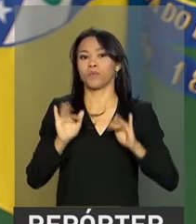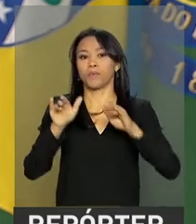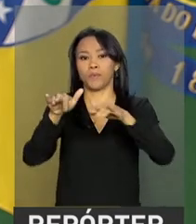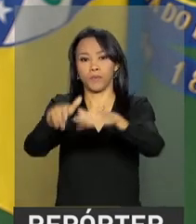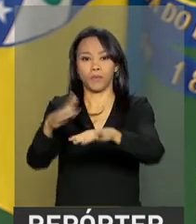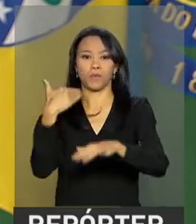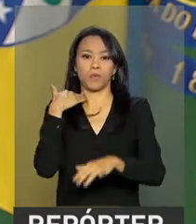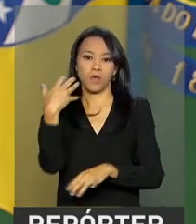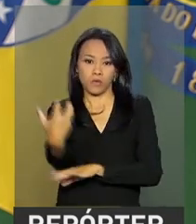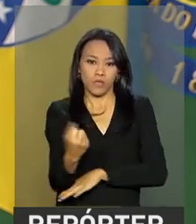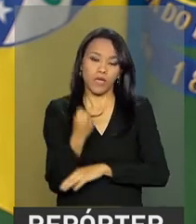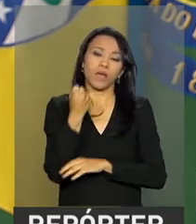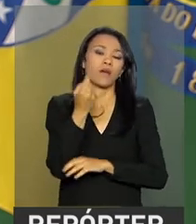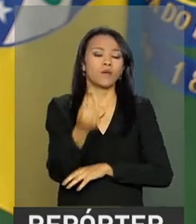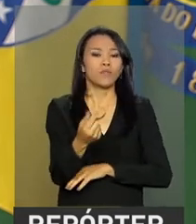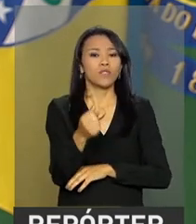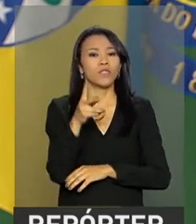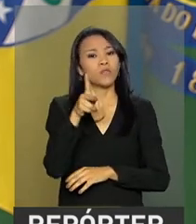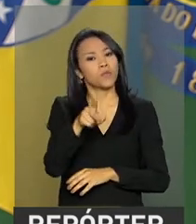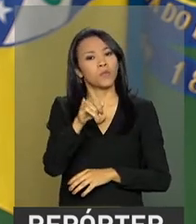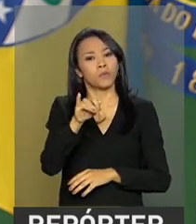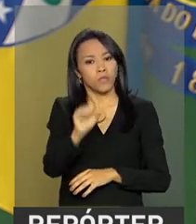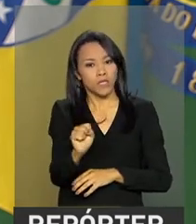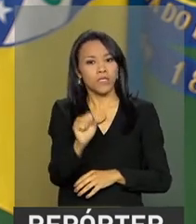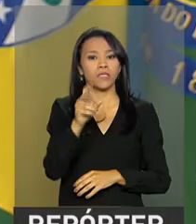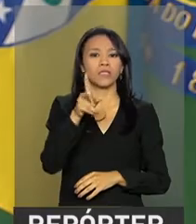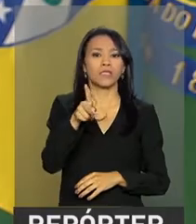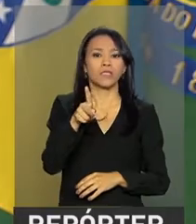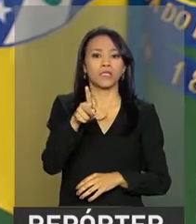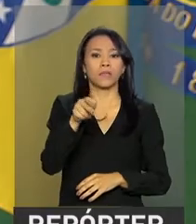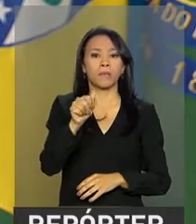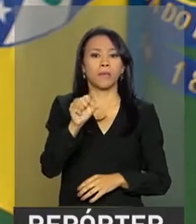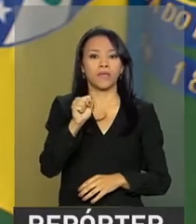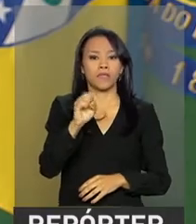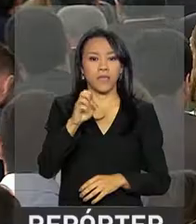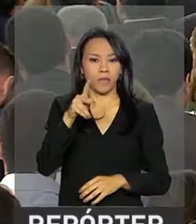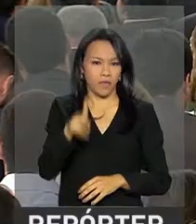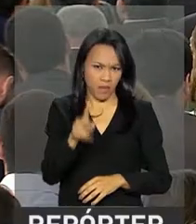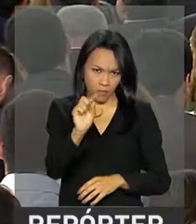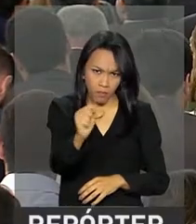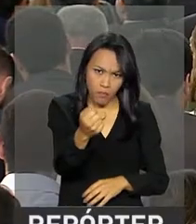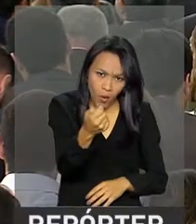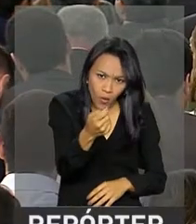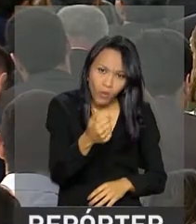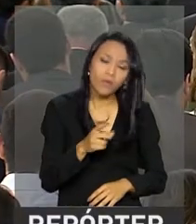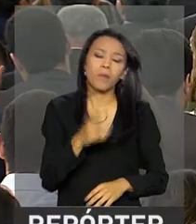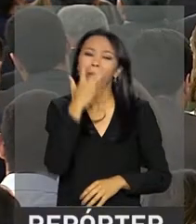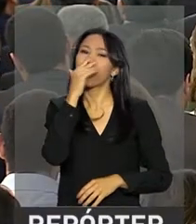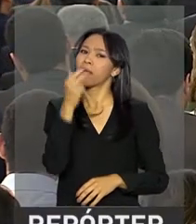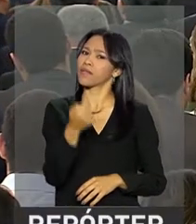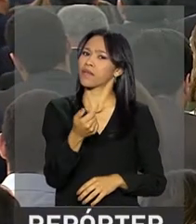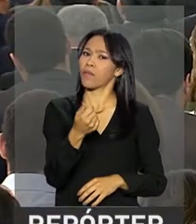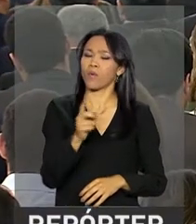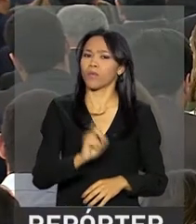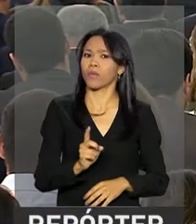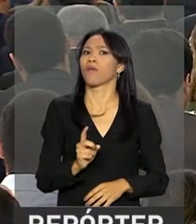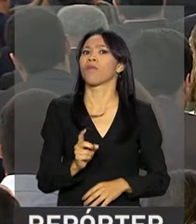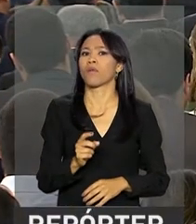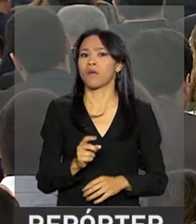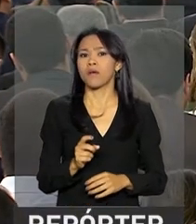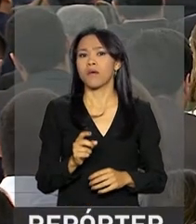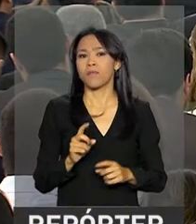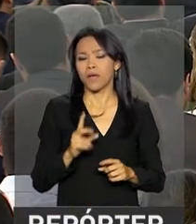para sacar os seus valores e cobramos não é pouco não é muito mas parece que é pouco mas eu vi que a média